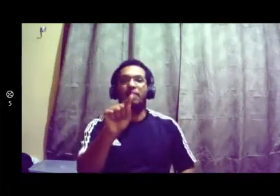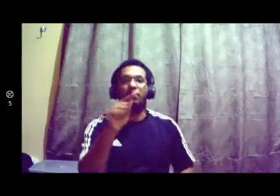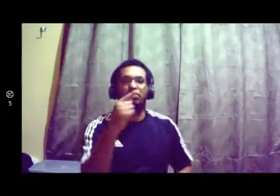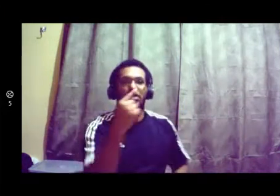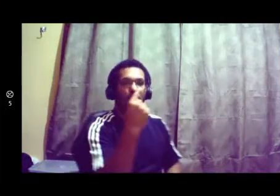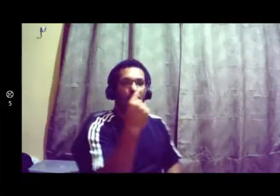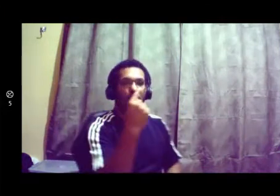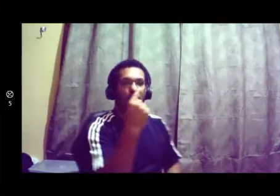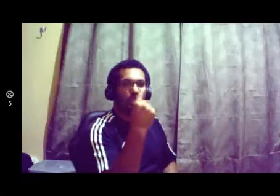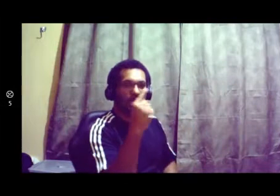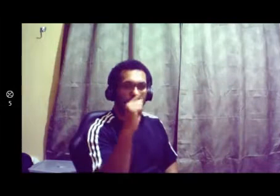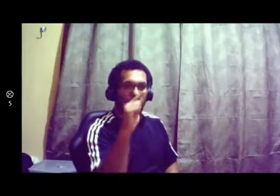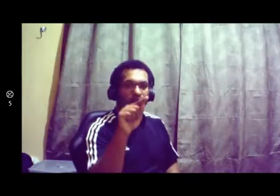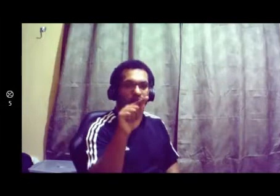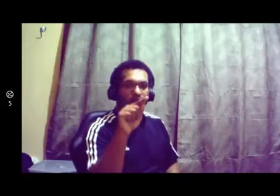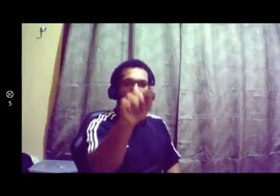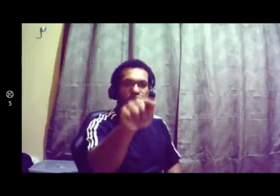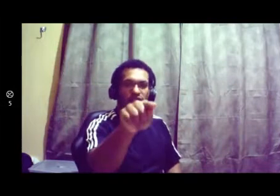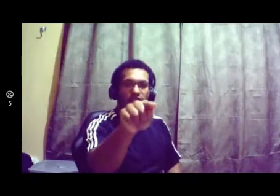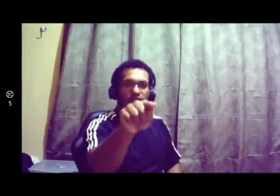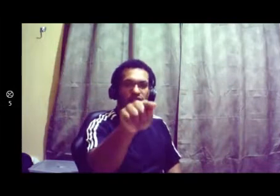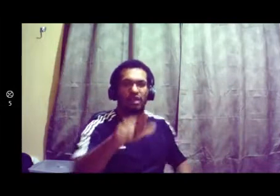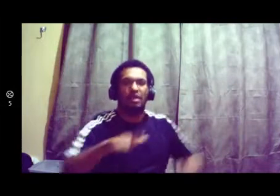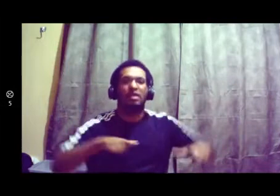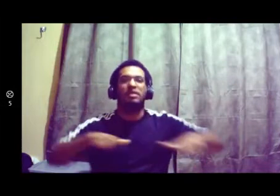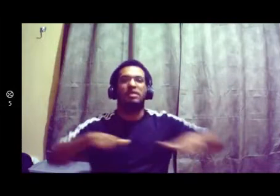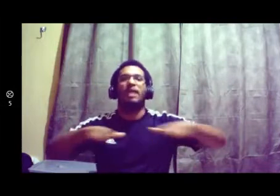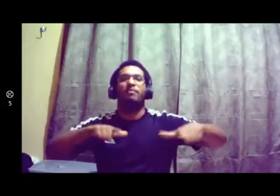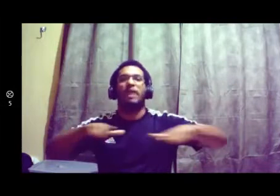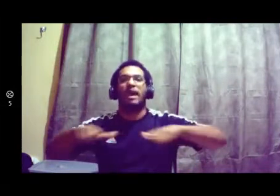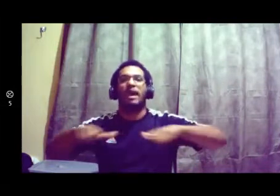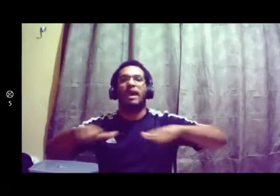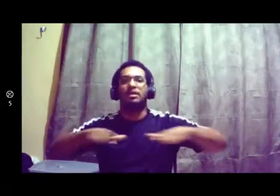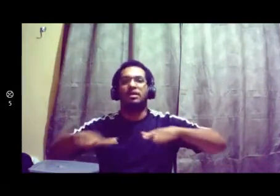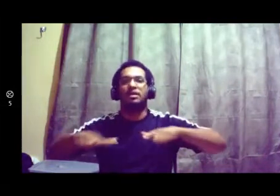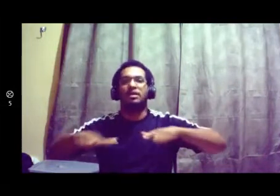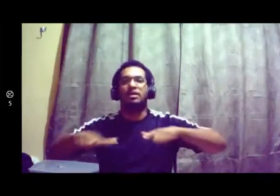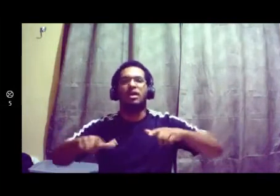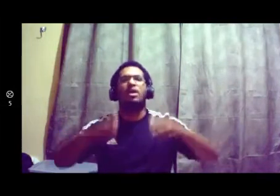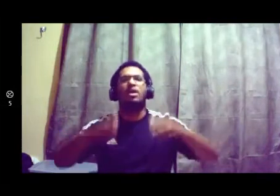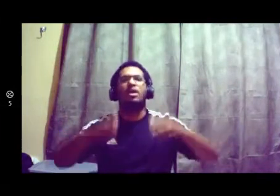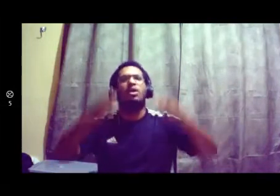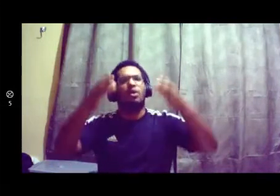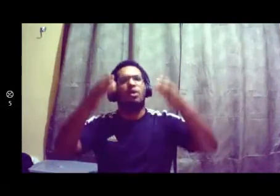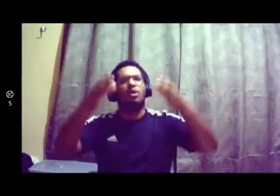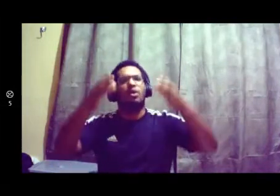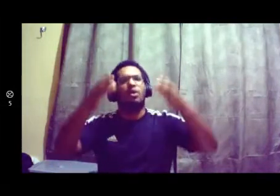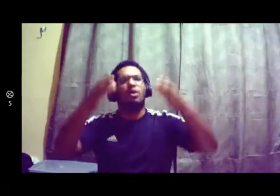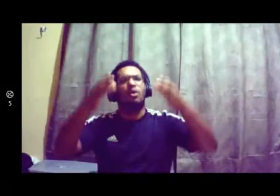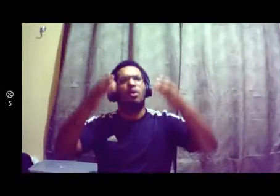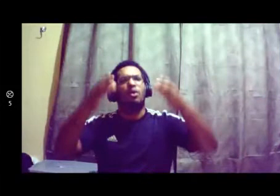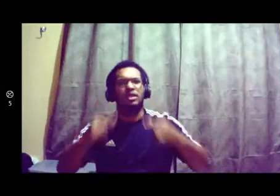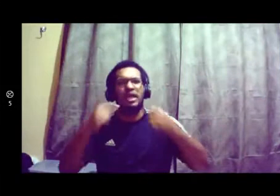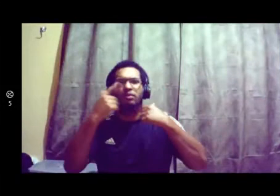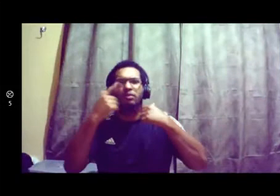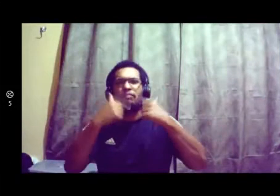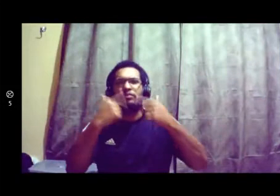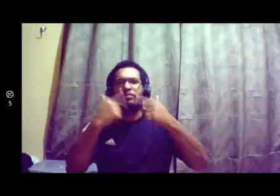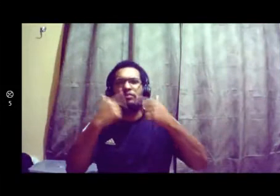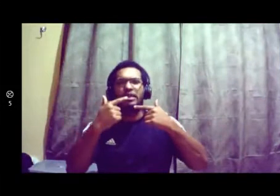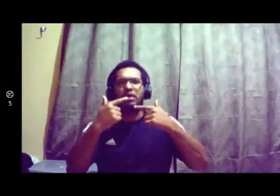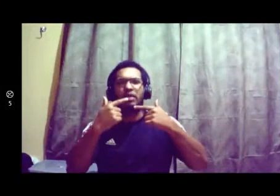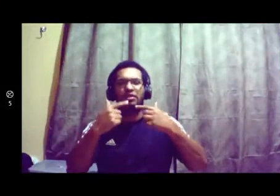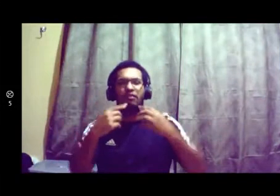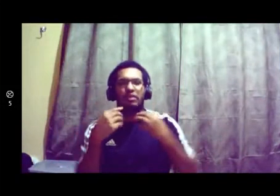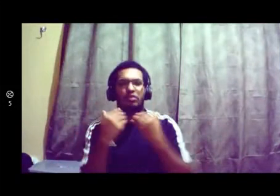Você apontando com o indicador, ó, você trabalha onde? E aí